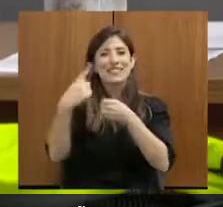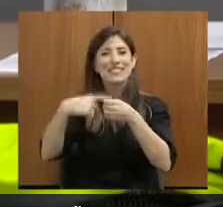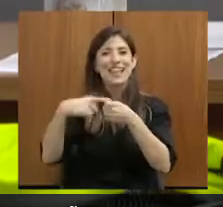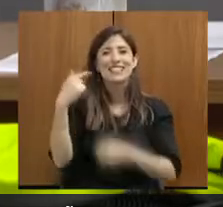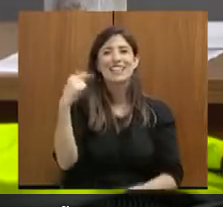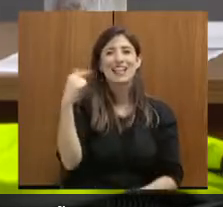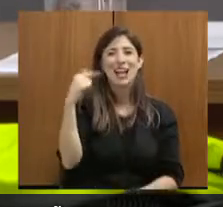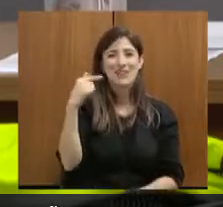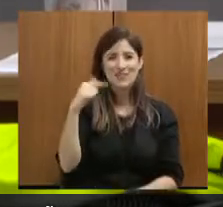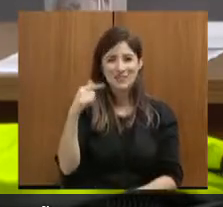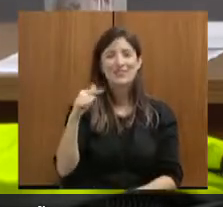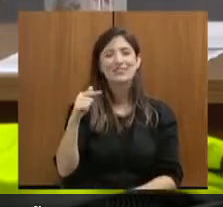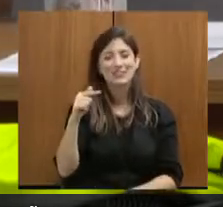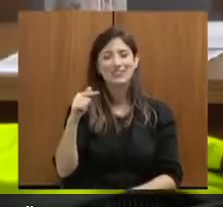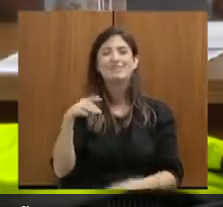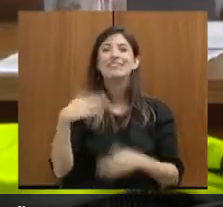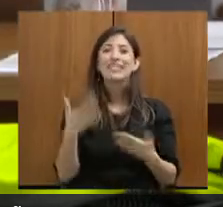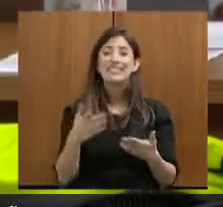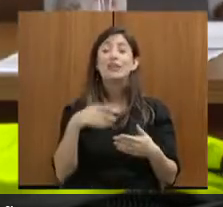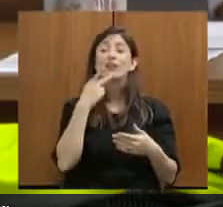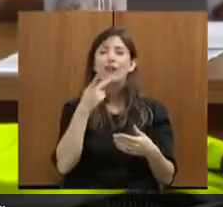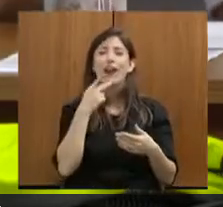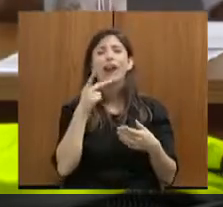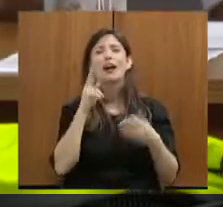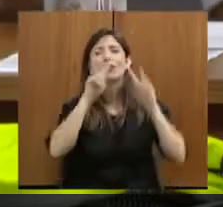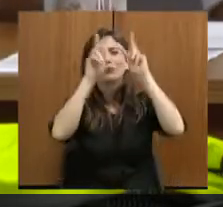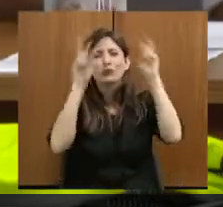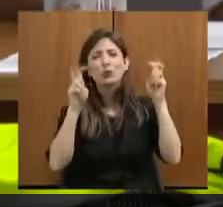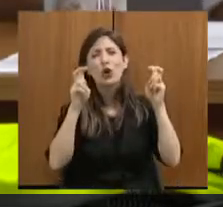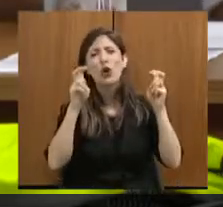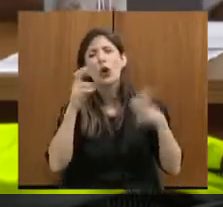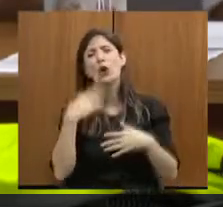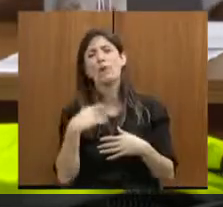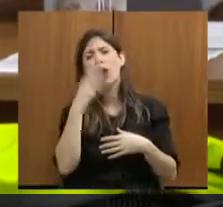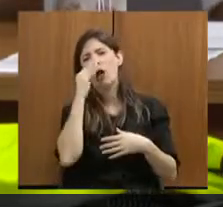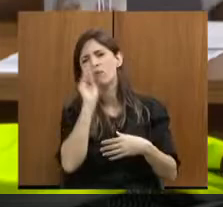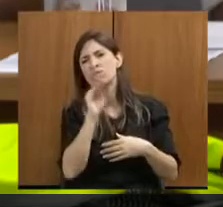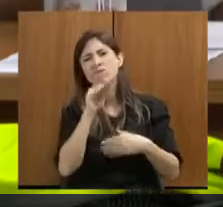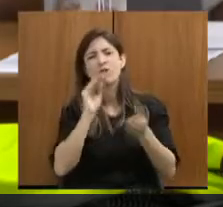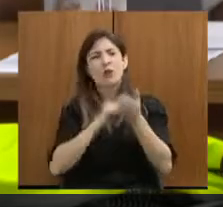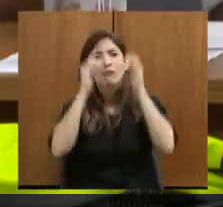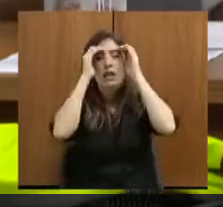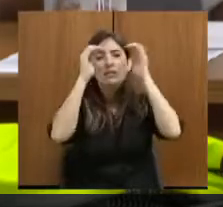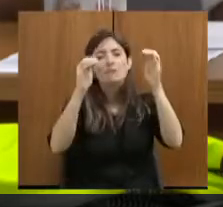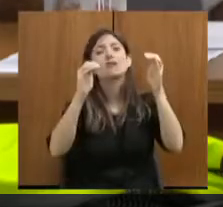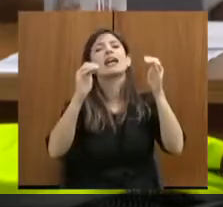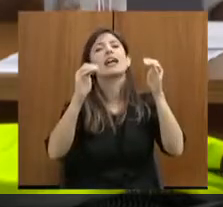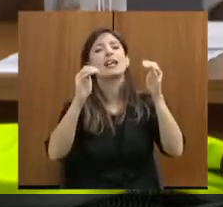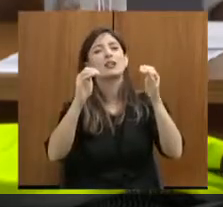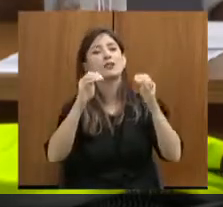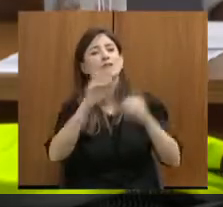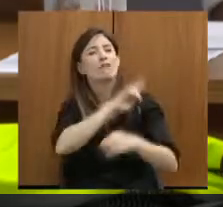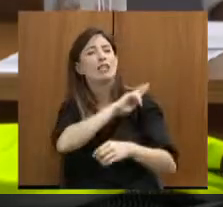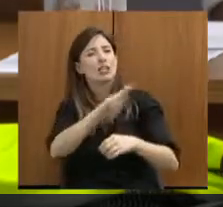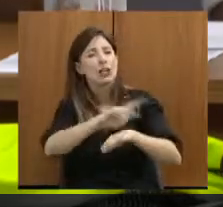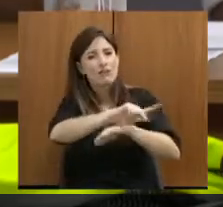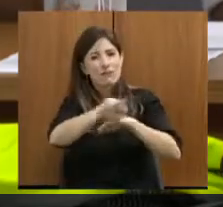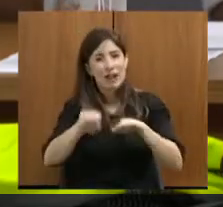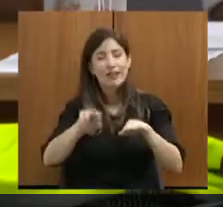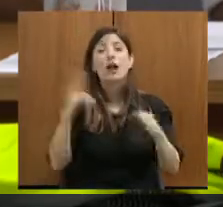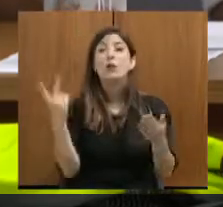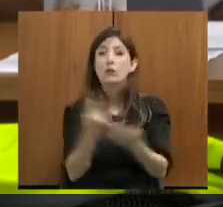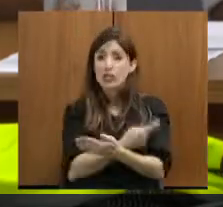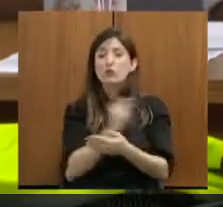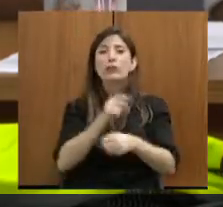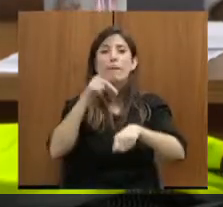sobre intolerância religiosa que a gente tá tendo apedrejamento de terreiros também lá tá na casa de mãe Cintia TV para desejar